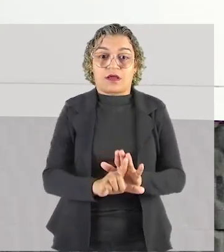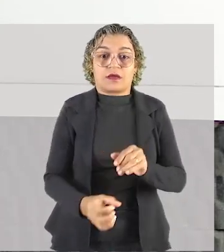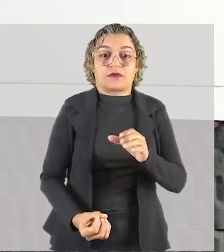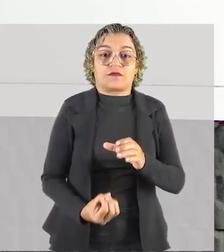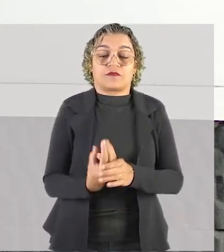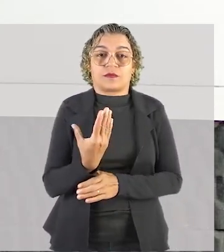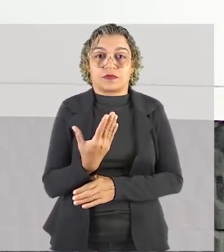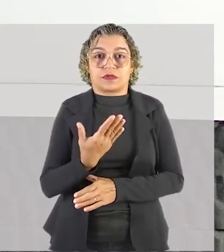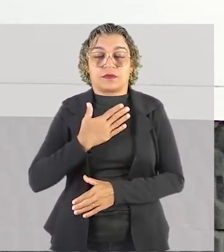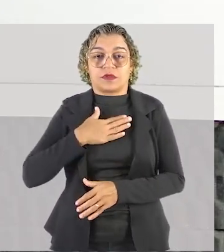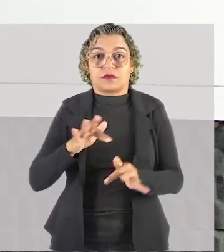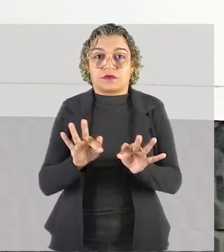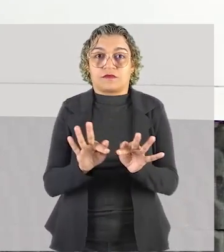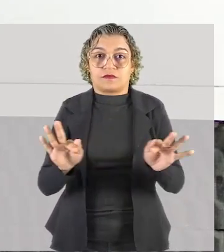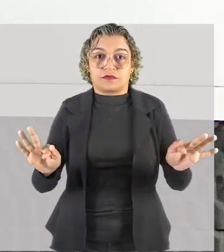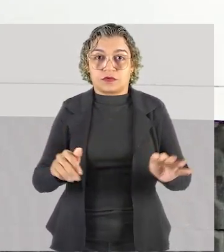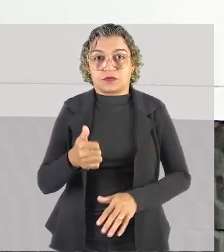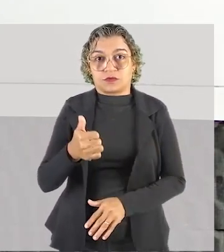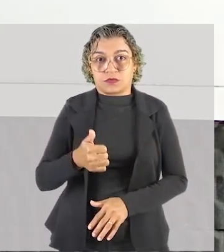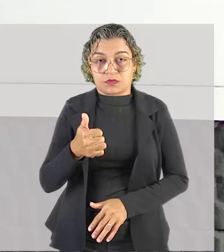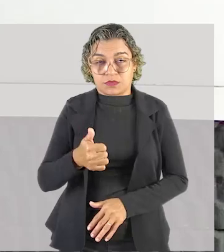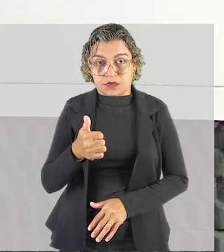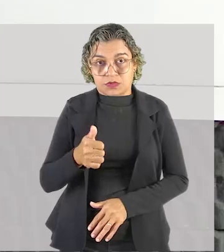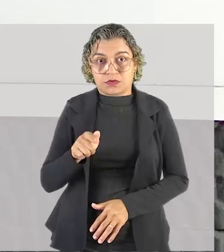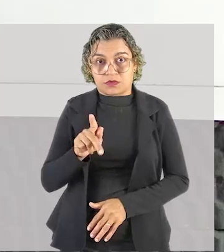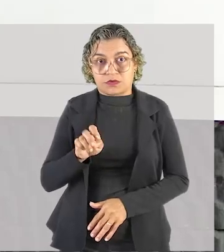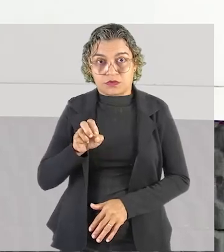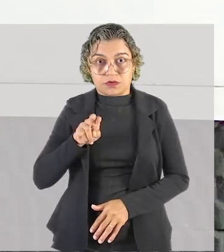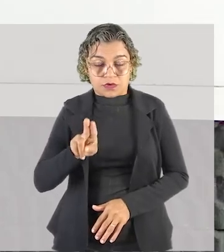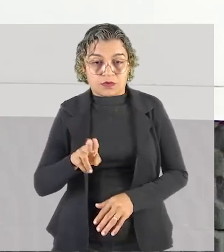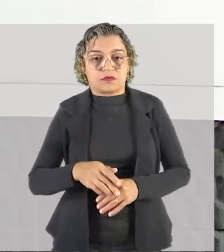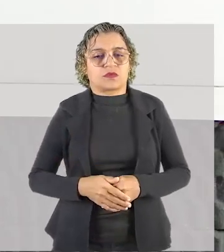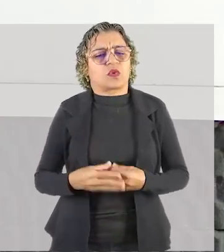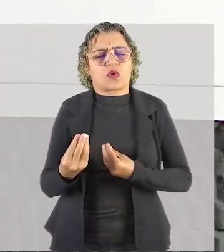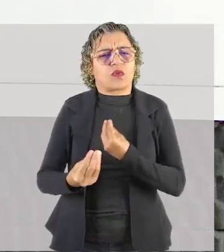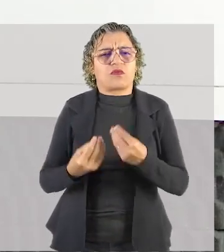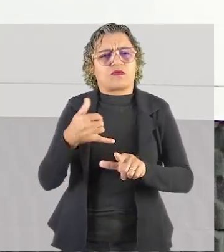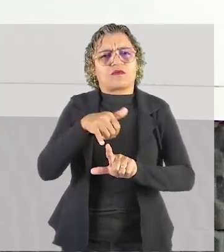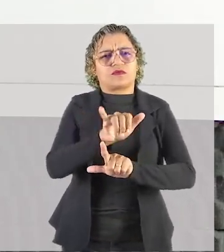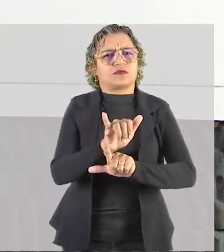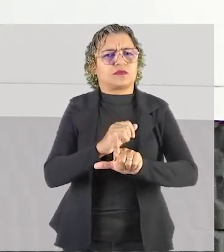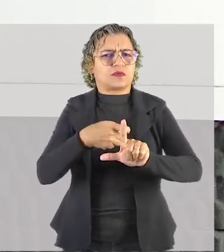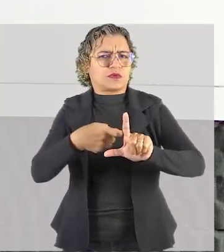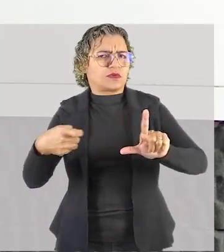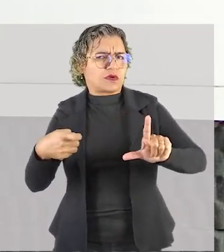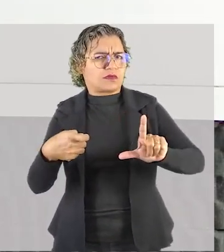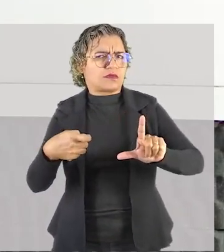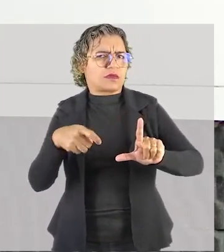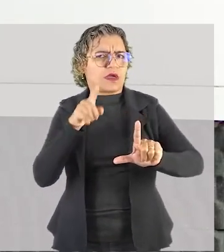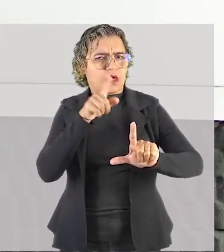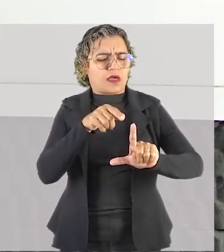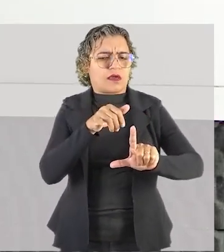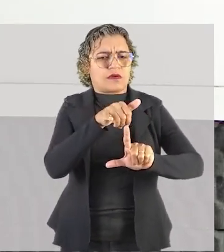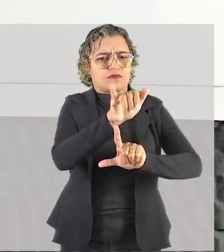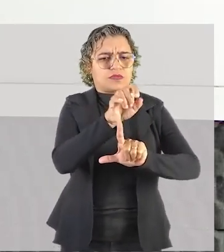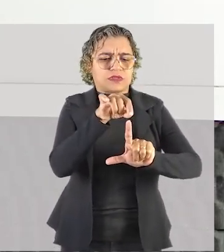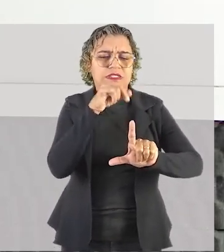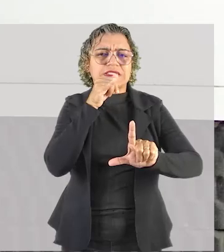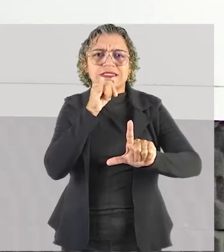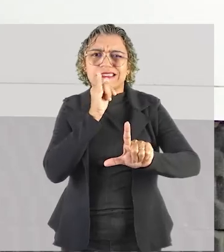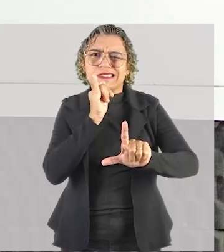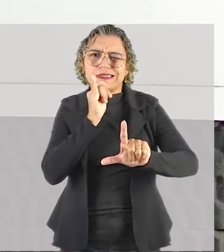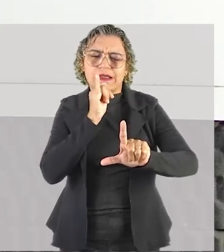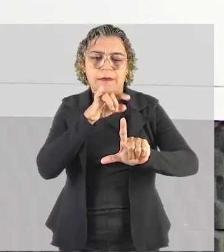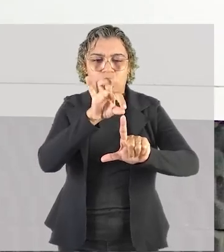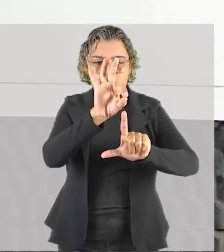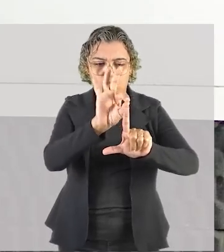formação da minha função do primeiro grau. Professor, como é que o senhor sabe que essa função é do primeiro grau? Por causa do gráfico, galera. O gráfico é uma reta, né?